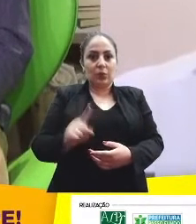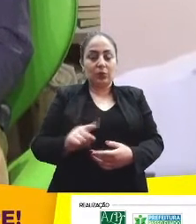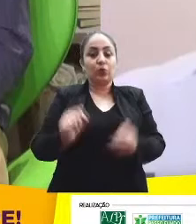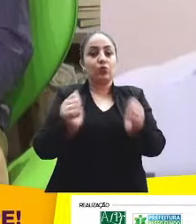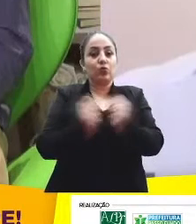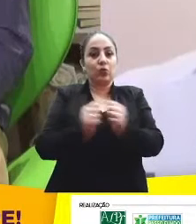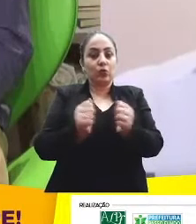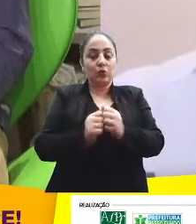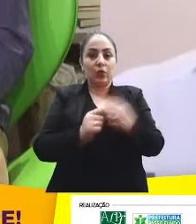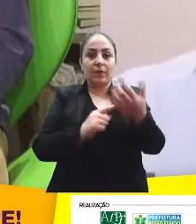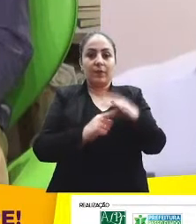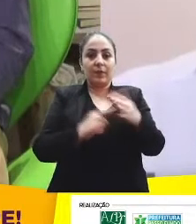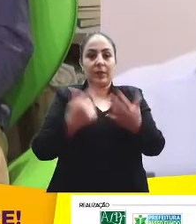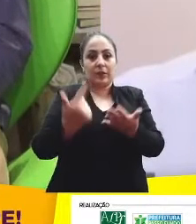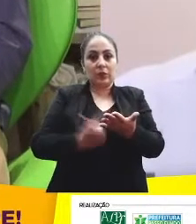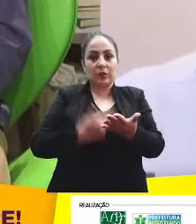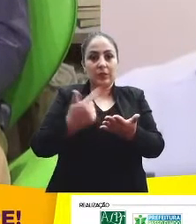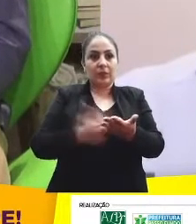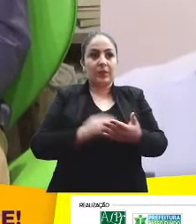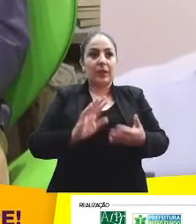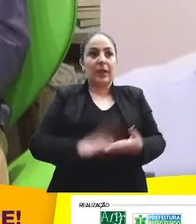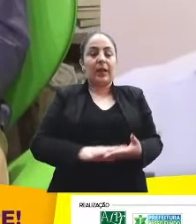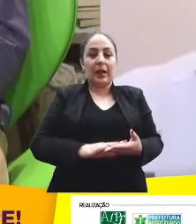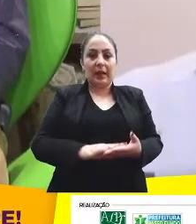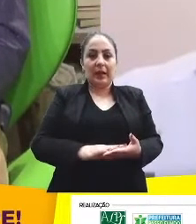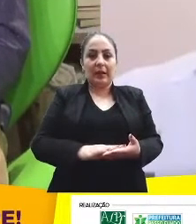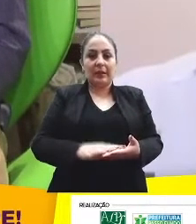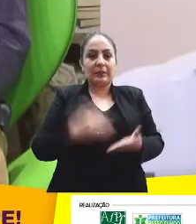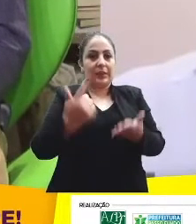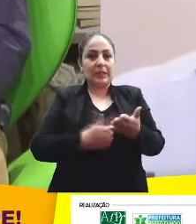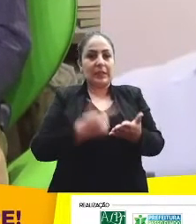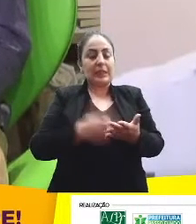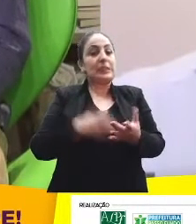Livro, através da Livraria Espírita Leax,